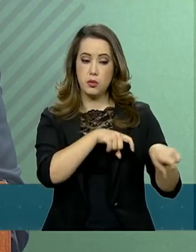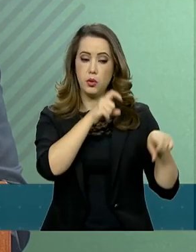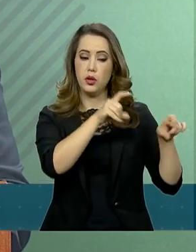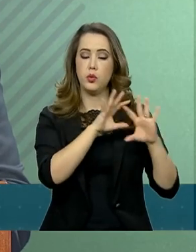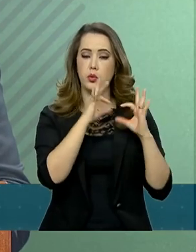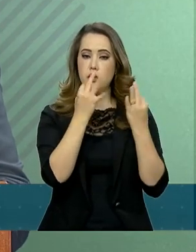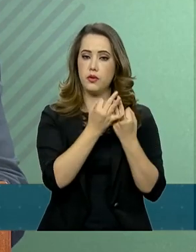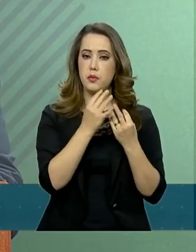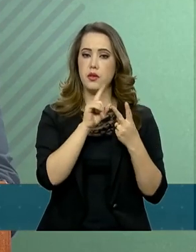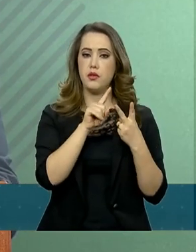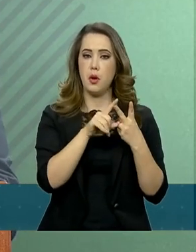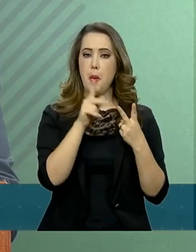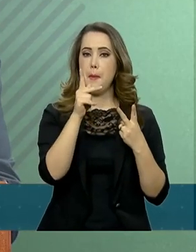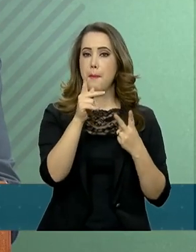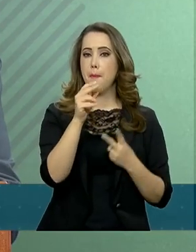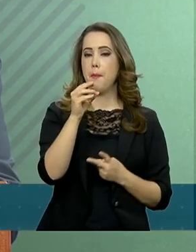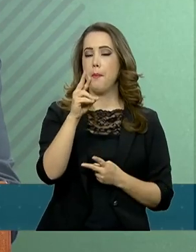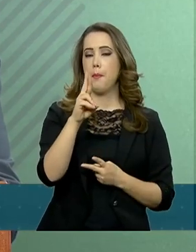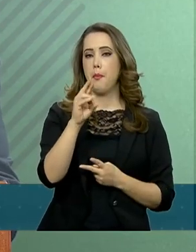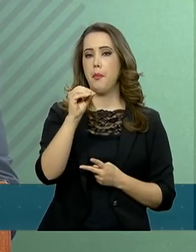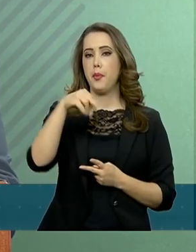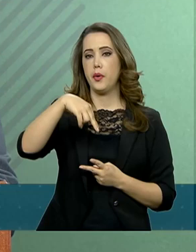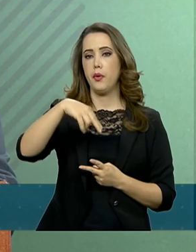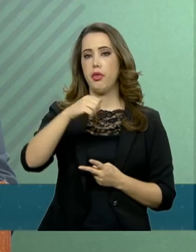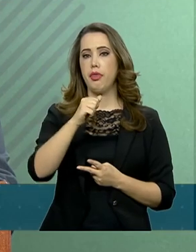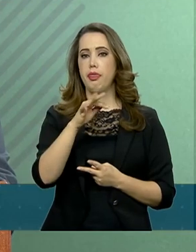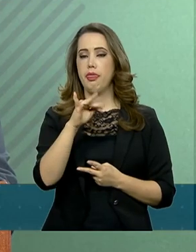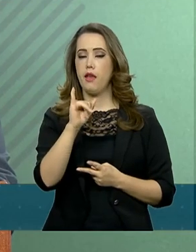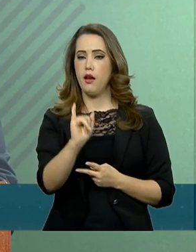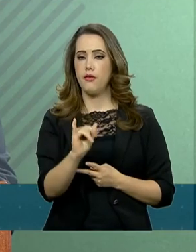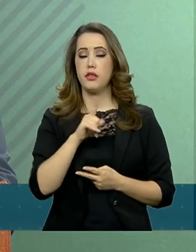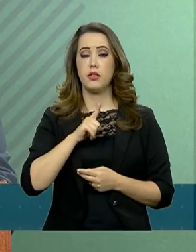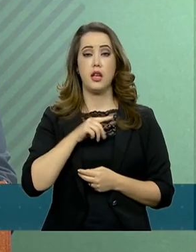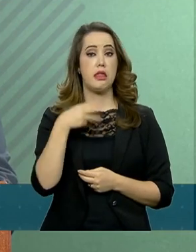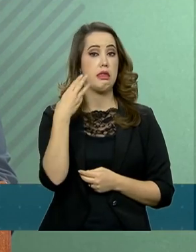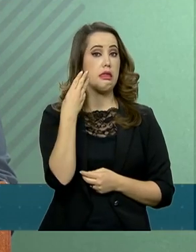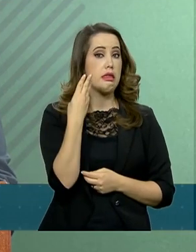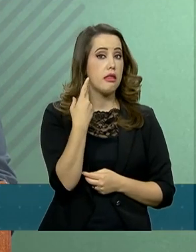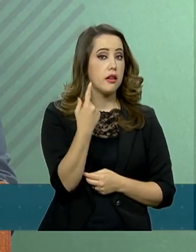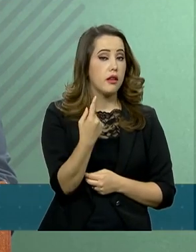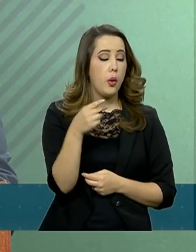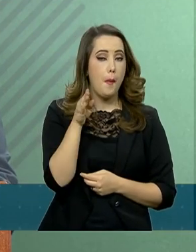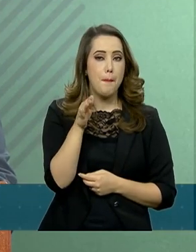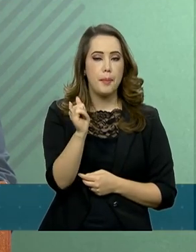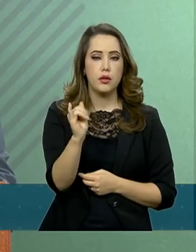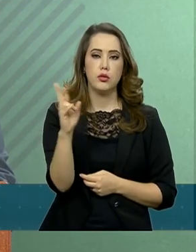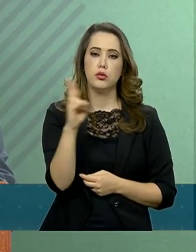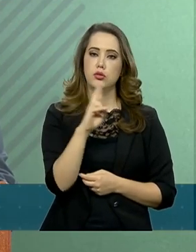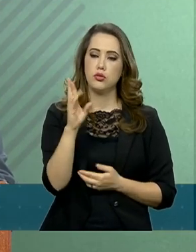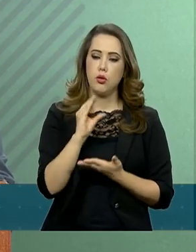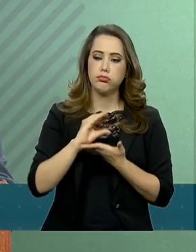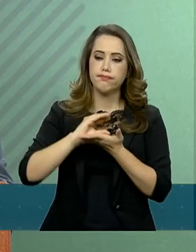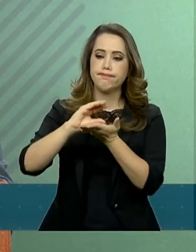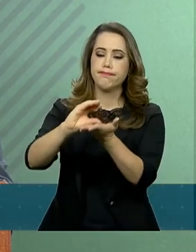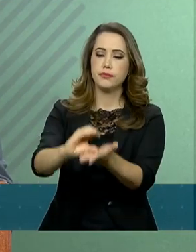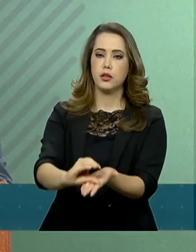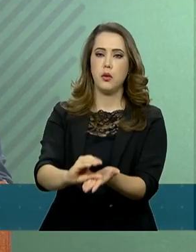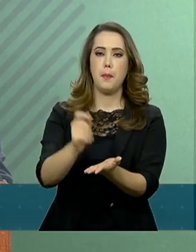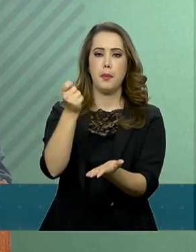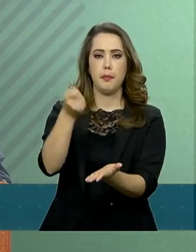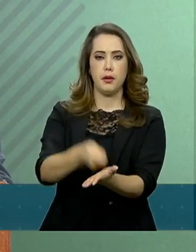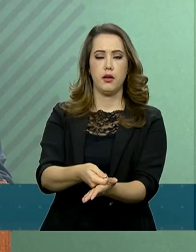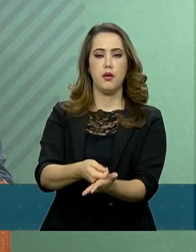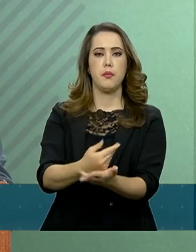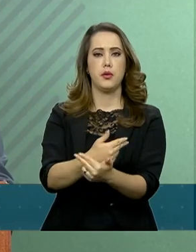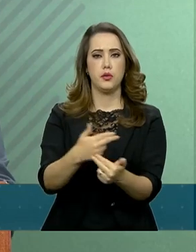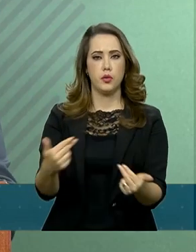que é o pronaf têm 31 bilhões de reais à disposição para custeio